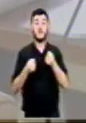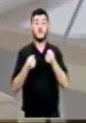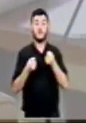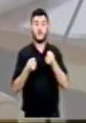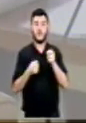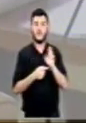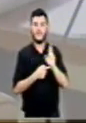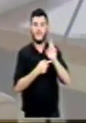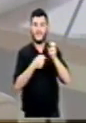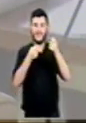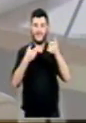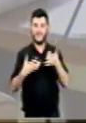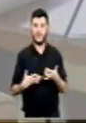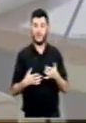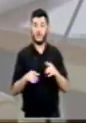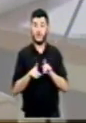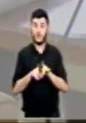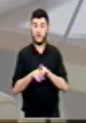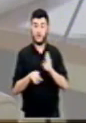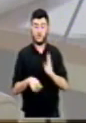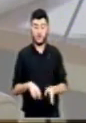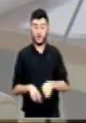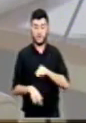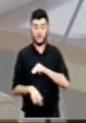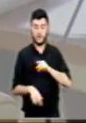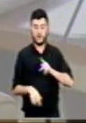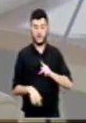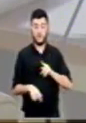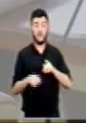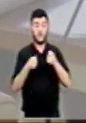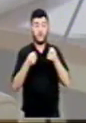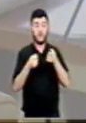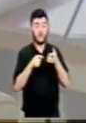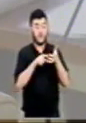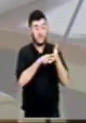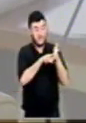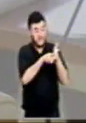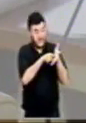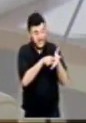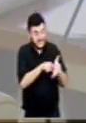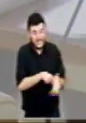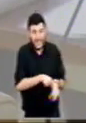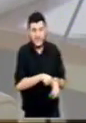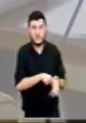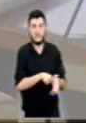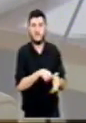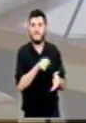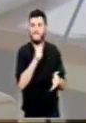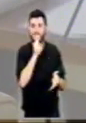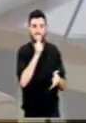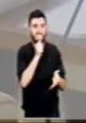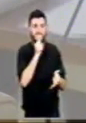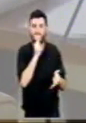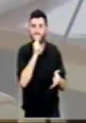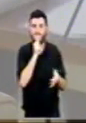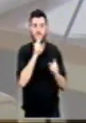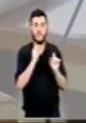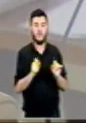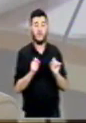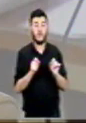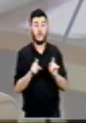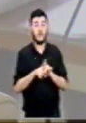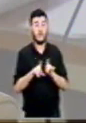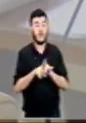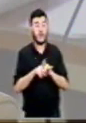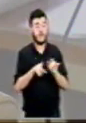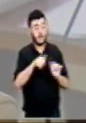aduzido pelo Ministério Público Federal, a investigação ainda não logrou êxito em elucidar se as condutas desenvolvidas pelo diretor da